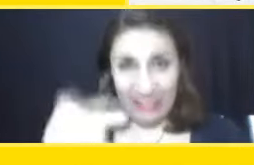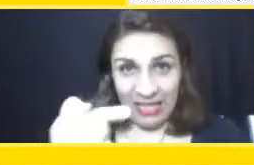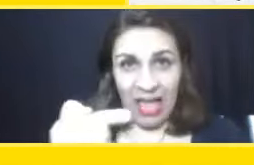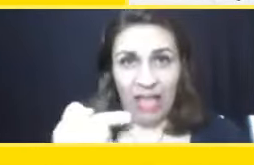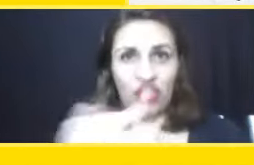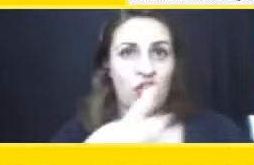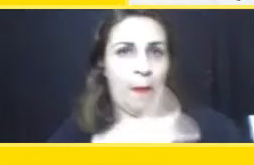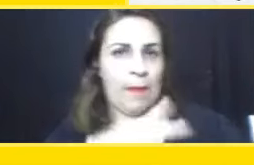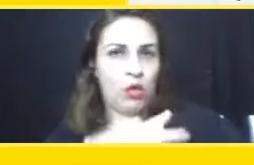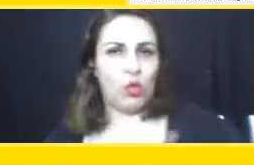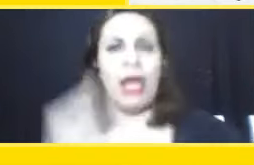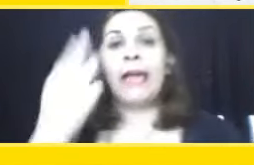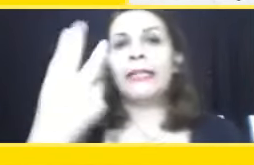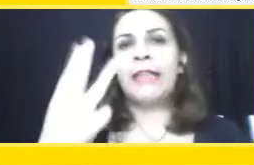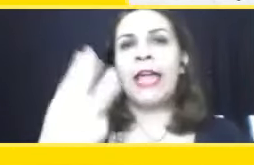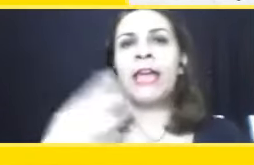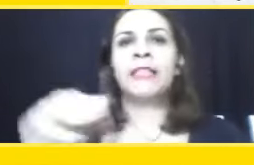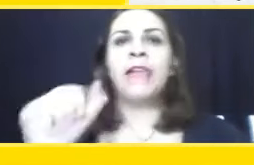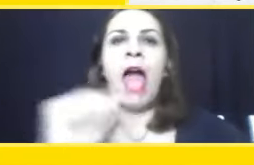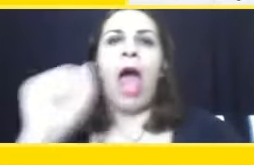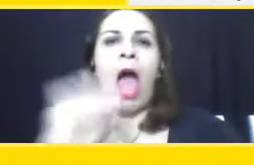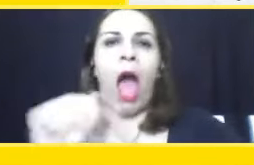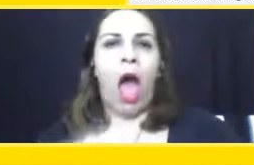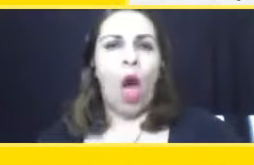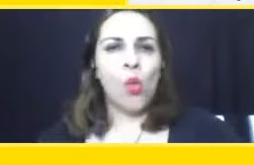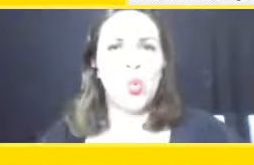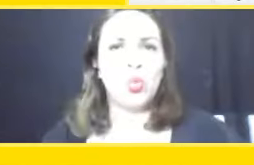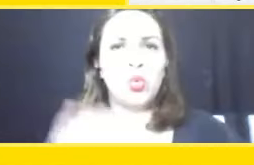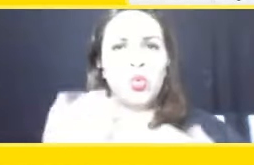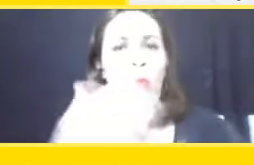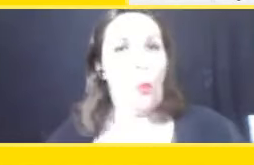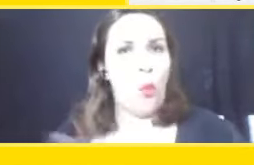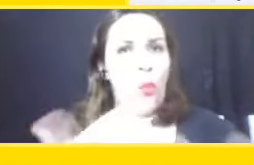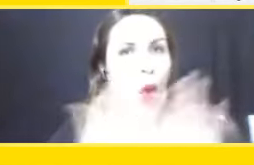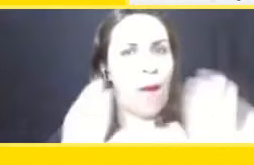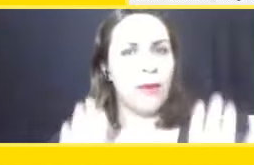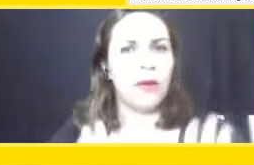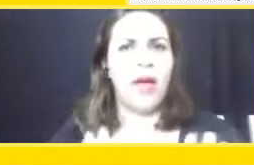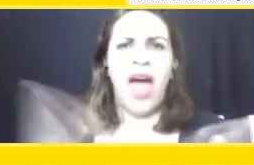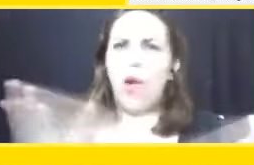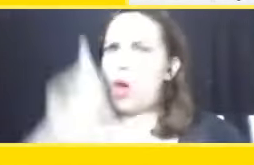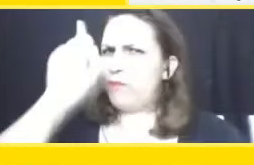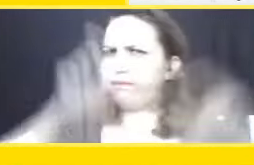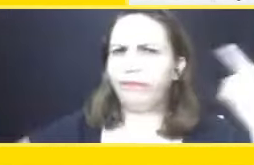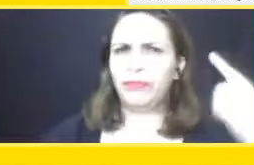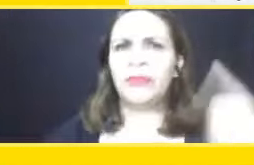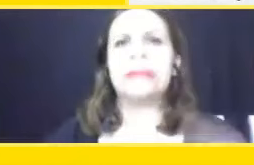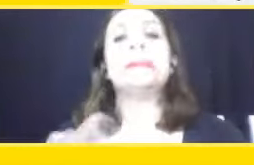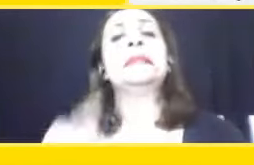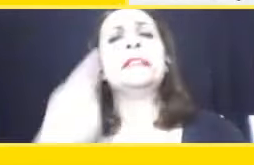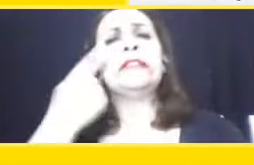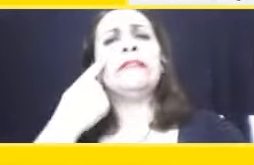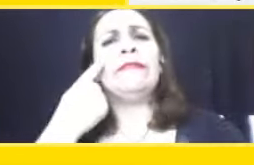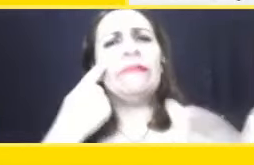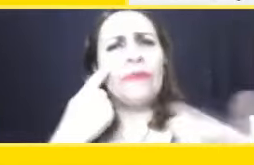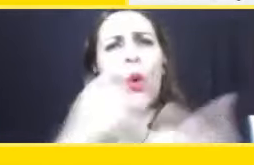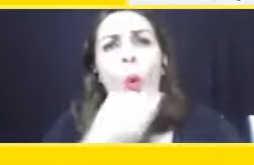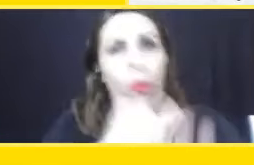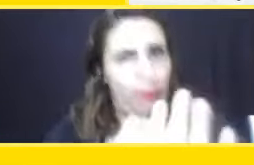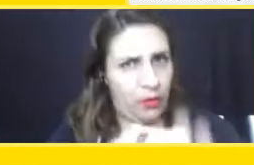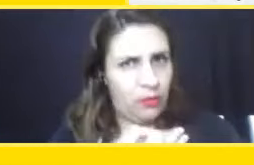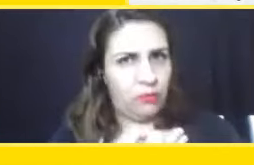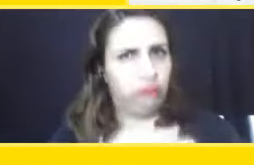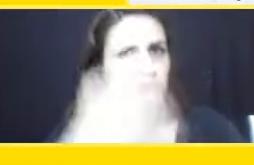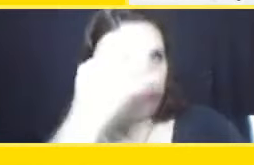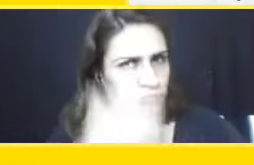e dia 3 de agosto, a rede pública. Deputado, qual a sua visão em termos da questão